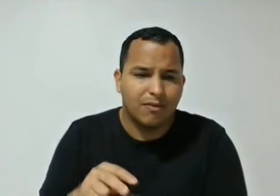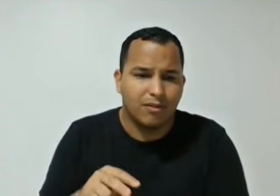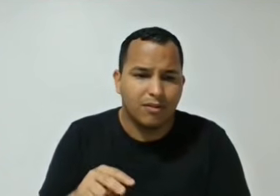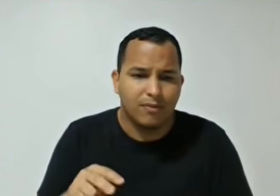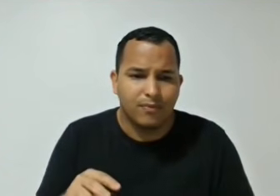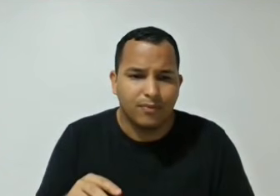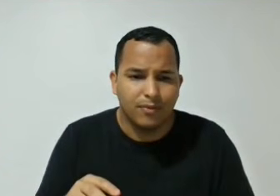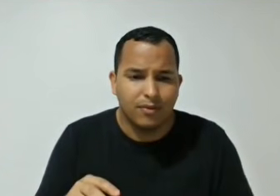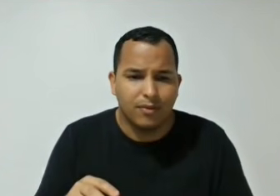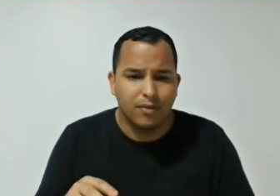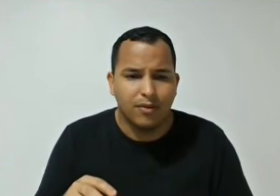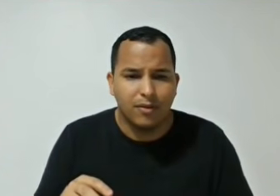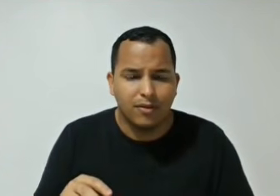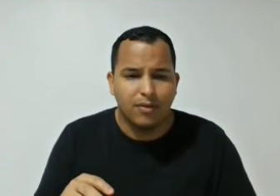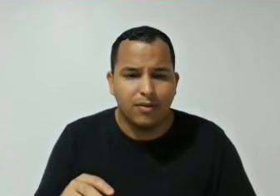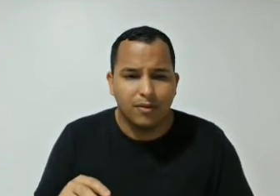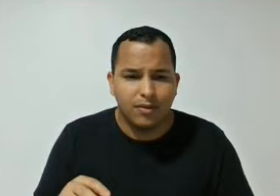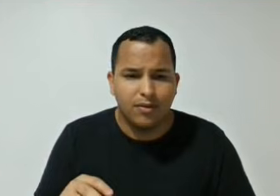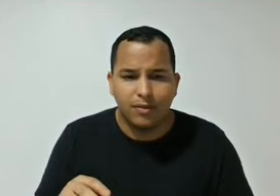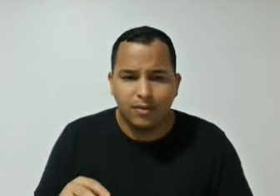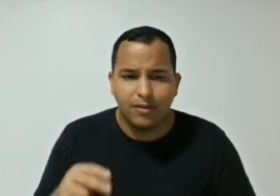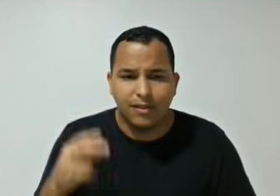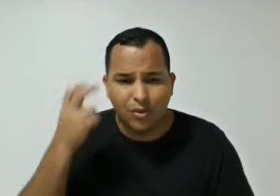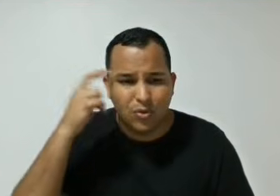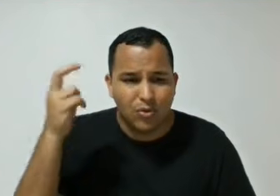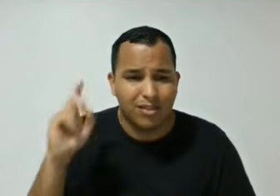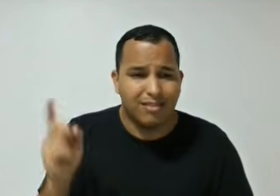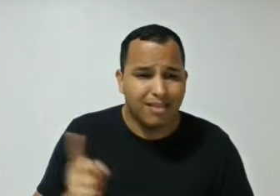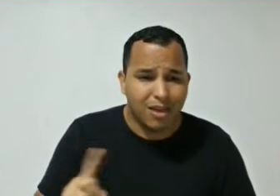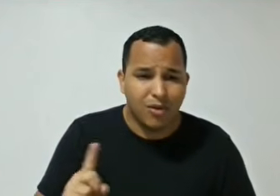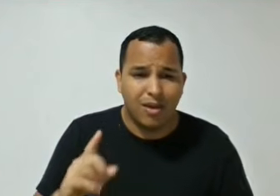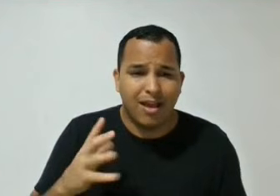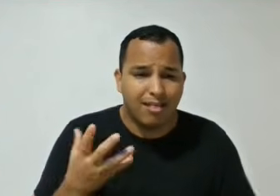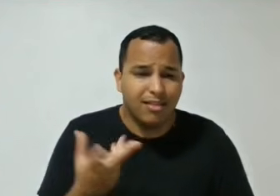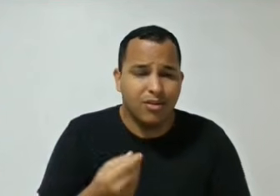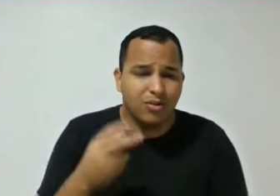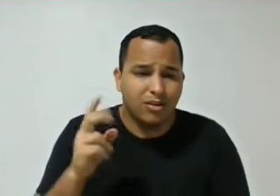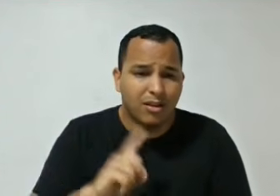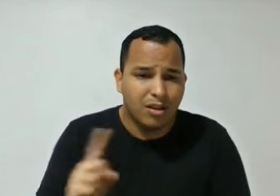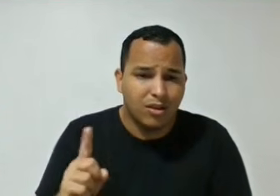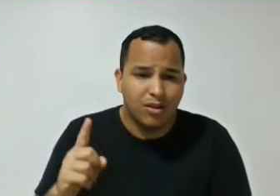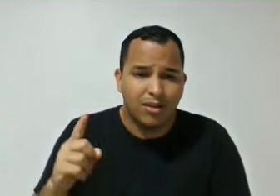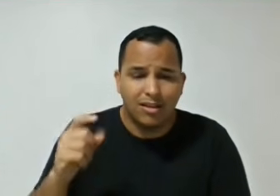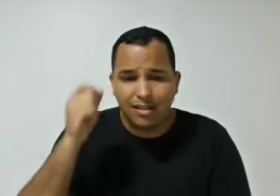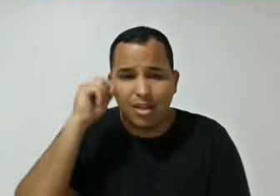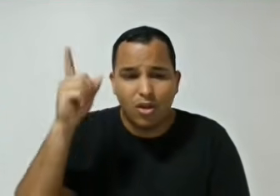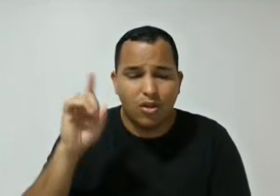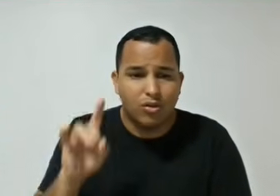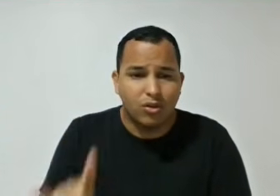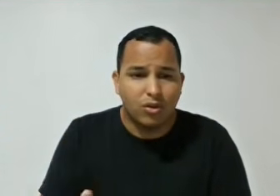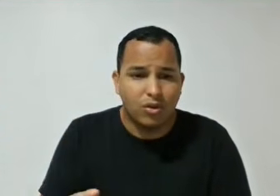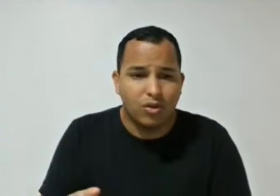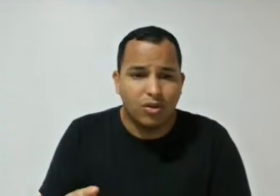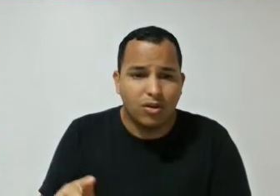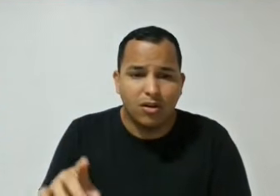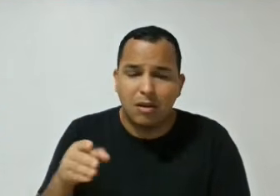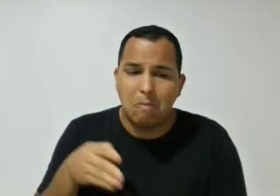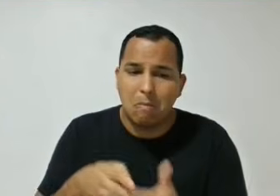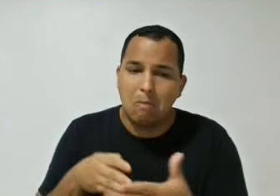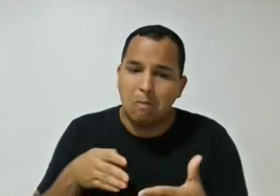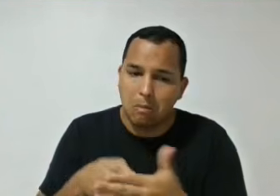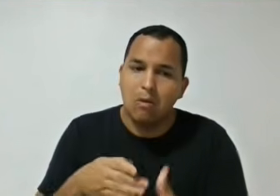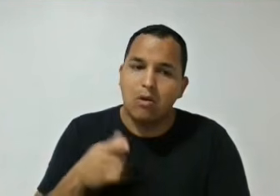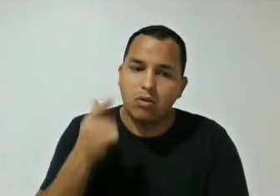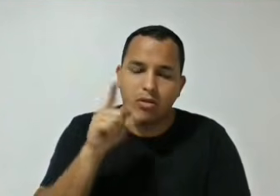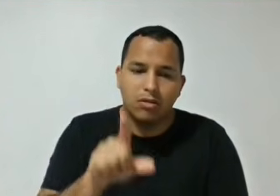gente considera não cultural, não artístico e totalmente ideológico, que a gente conseguiu barrar. Aquilo